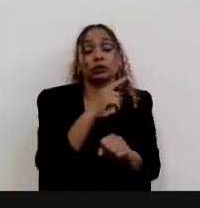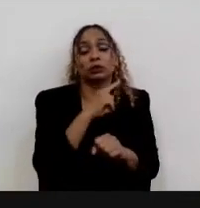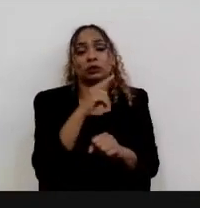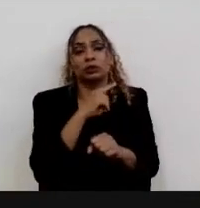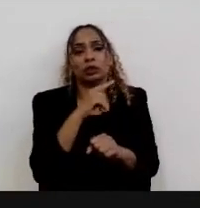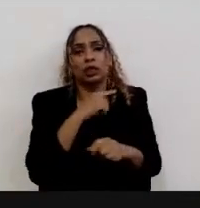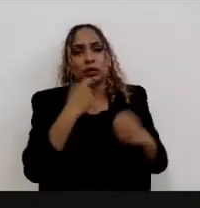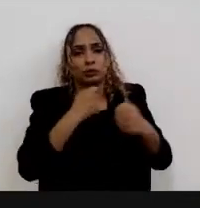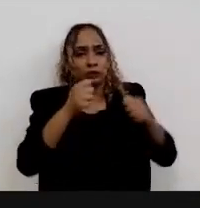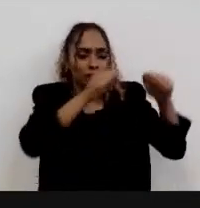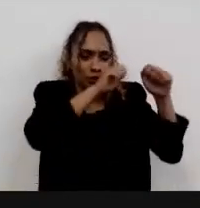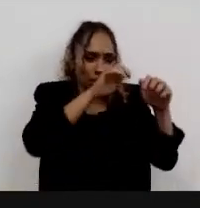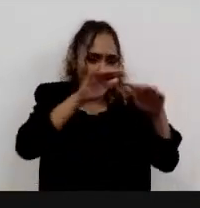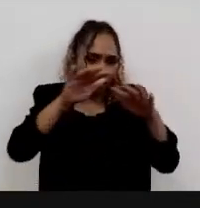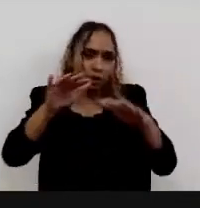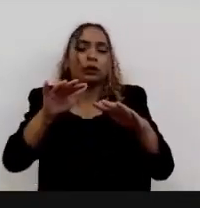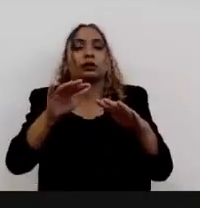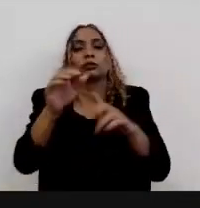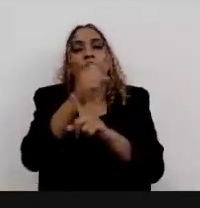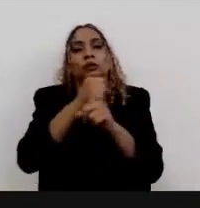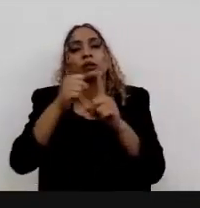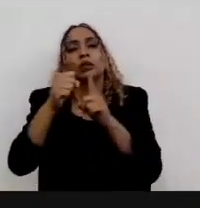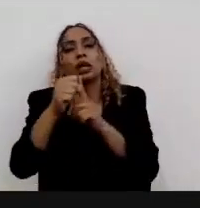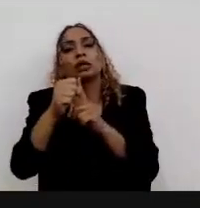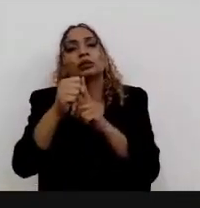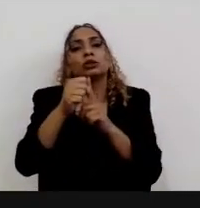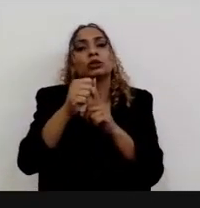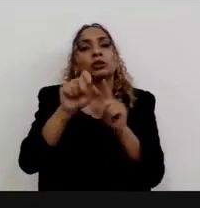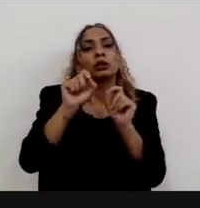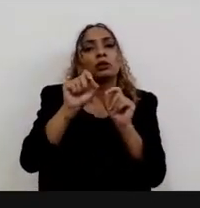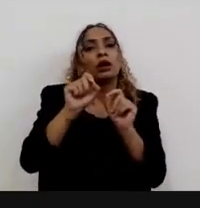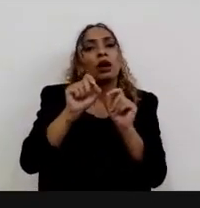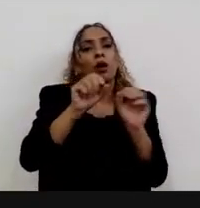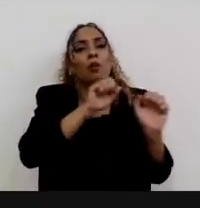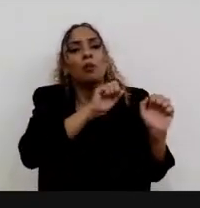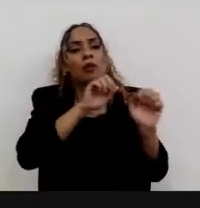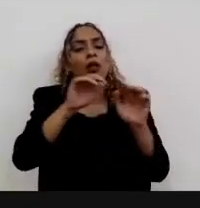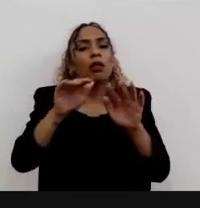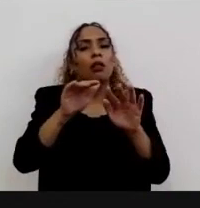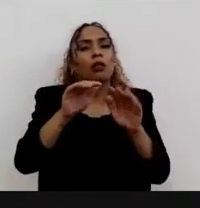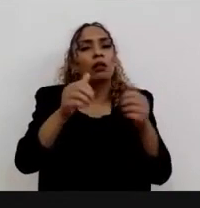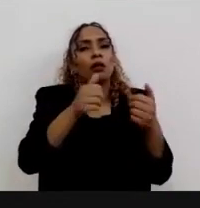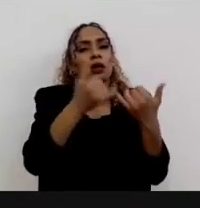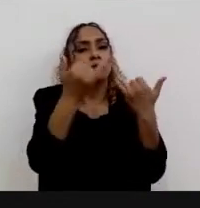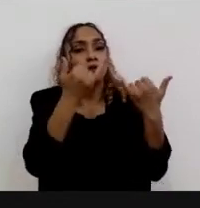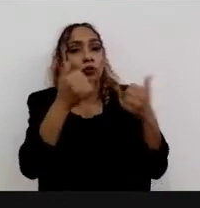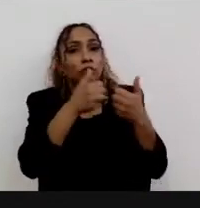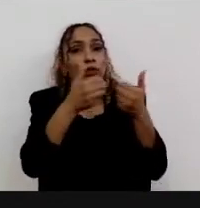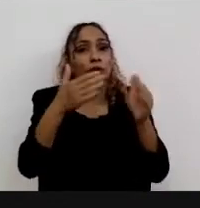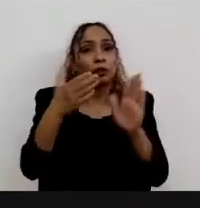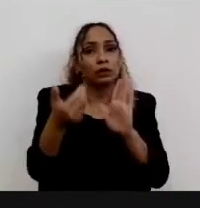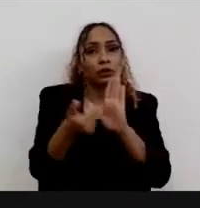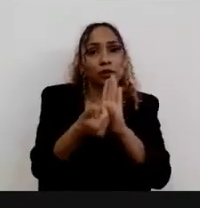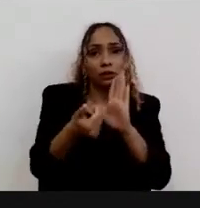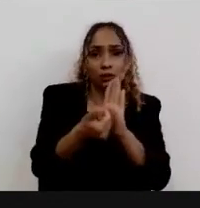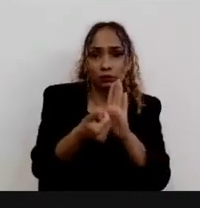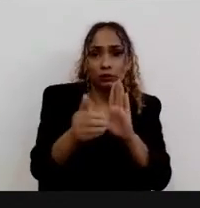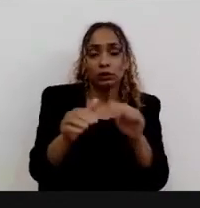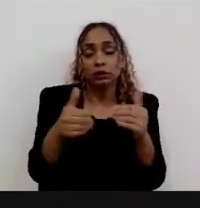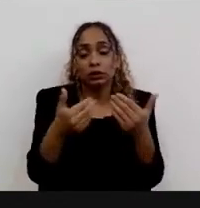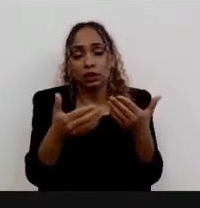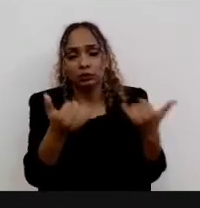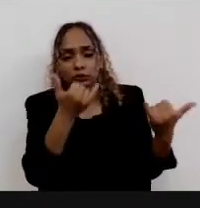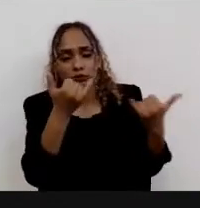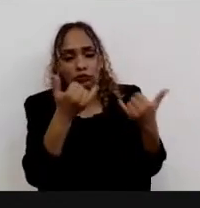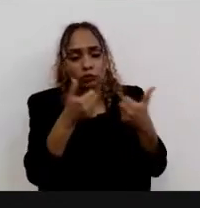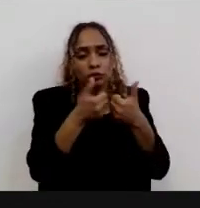e que devem ser divulgadas para a sociedade, acabam sendo publicadas em dados abertos da Câmara, né? E aí, esses dados